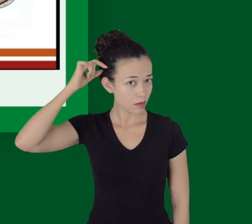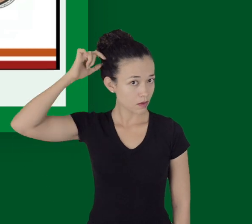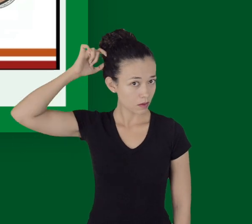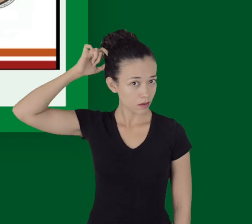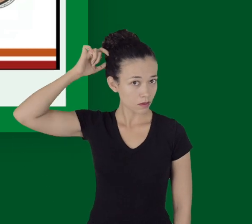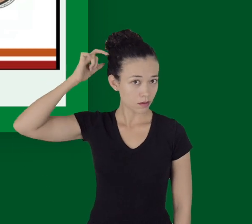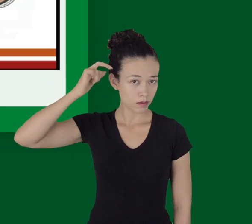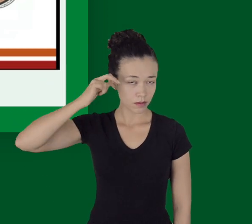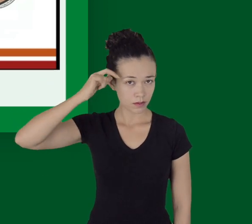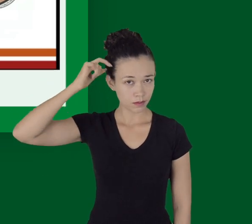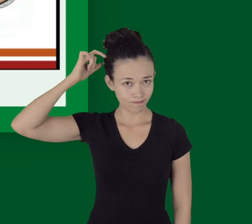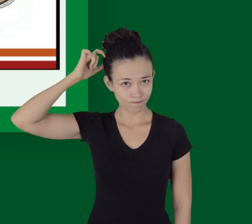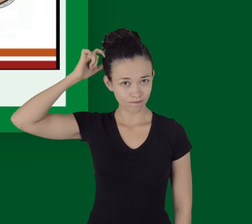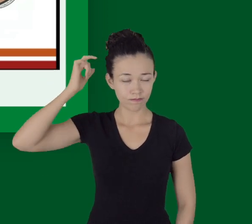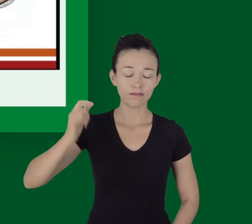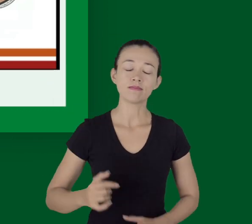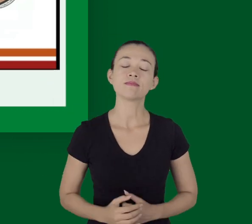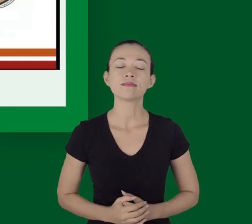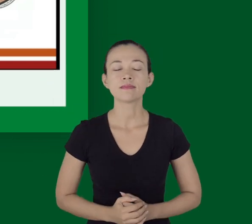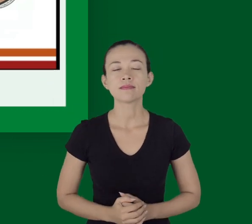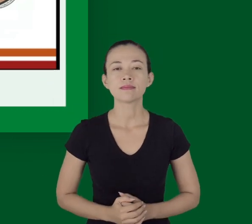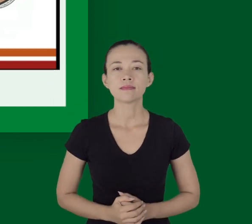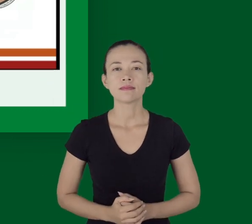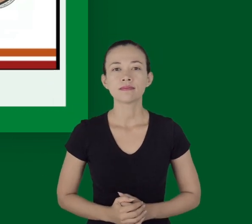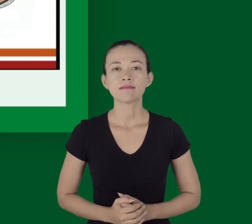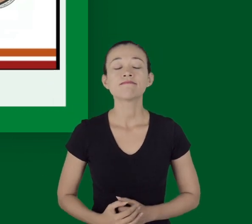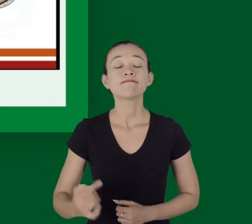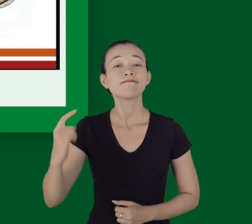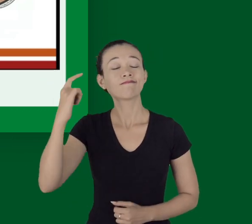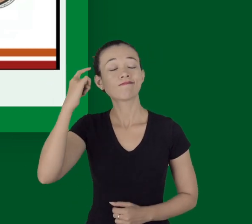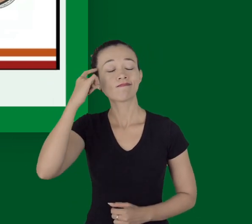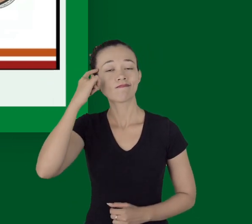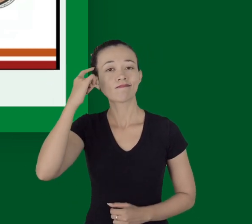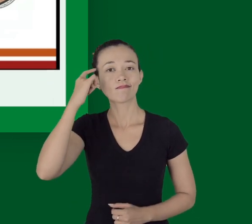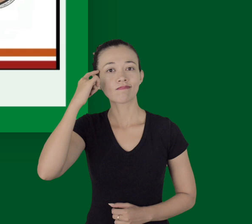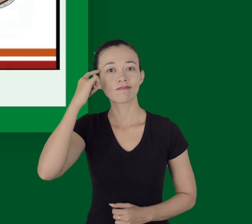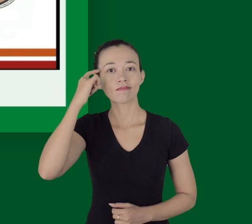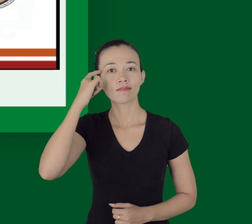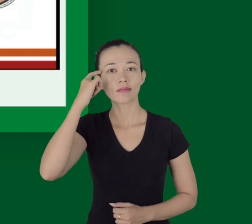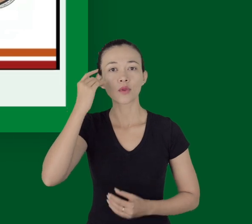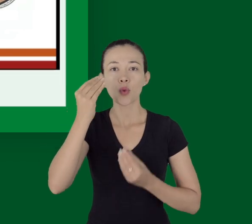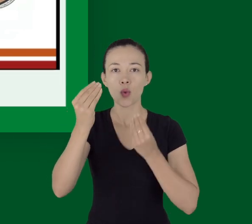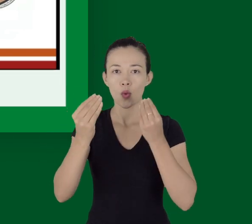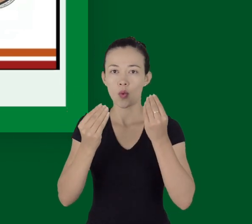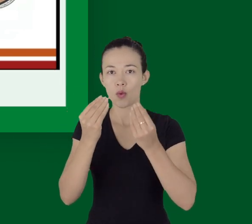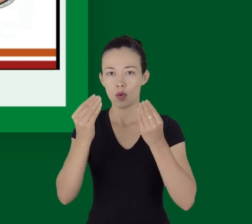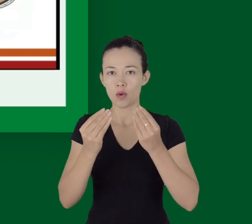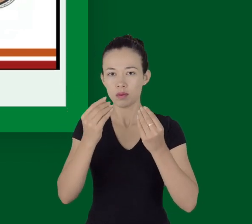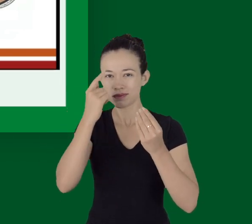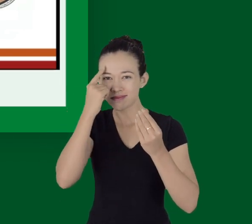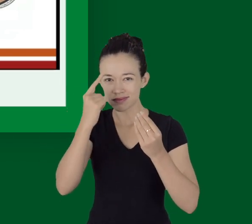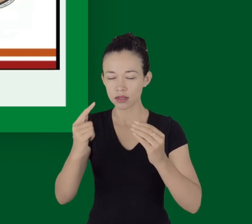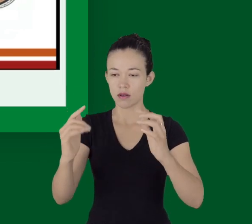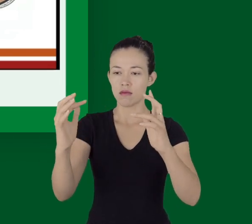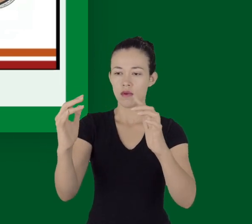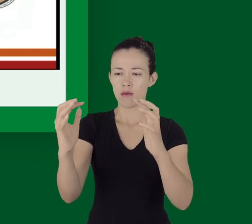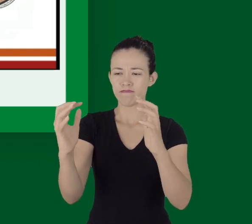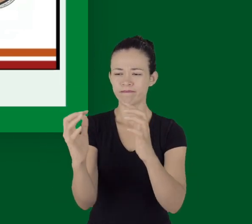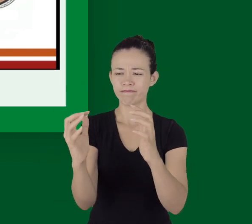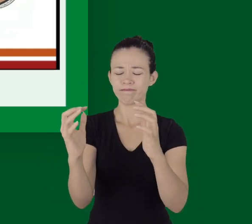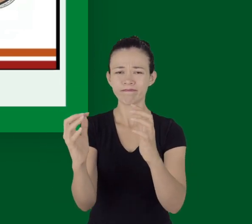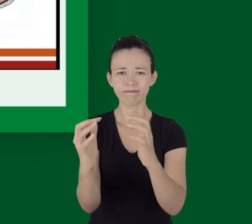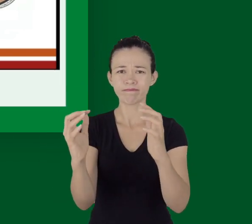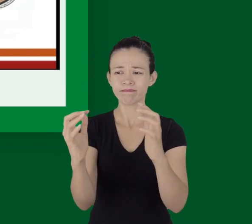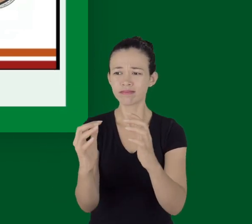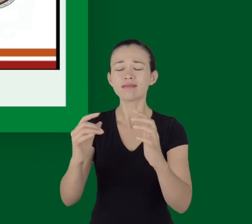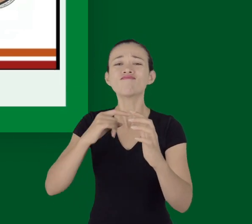o lobo, a parte medial do lobo parietal, ele tende a querer sair por